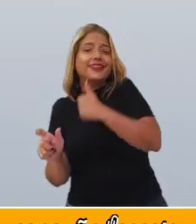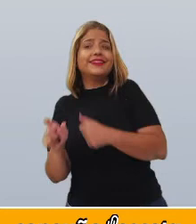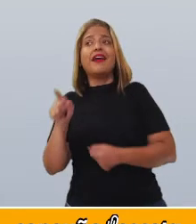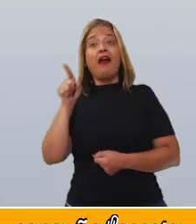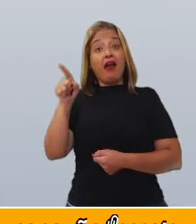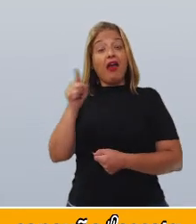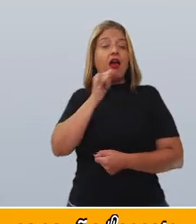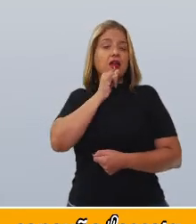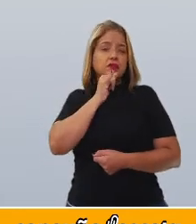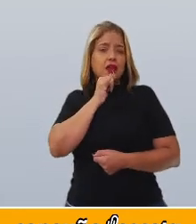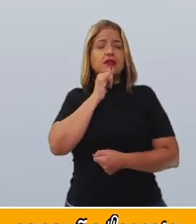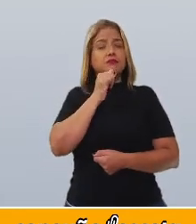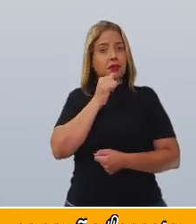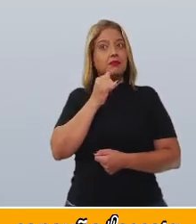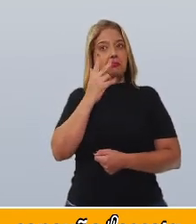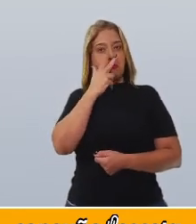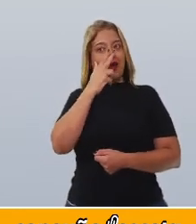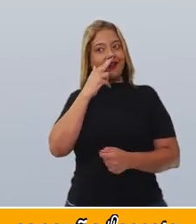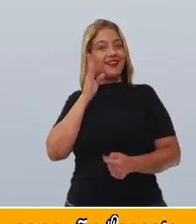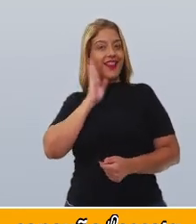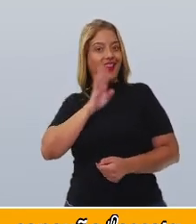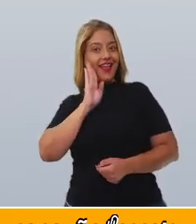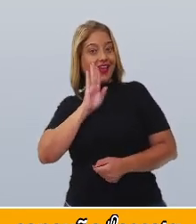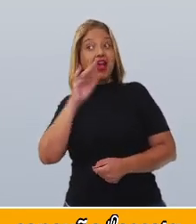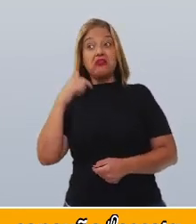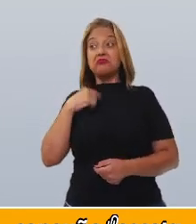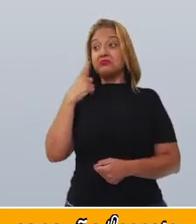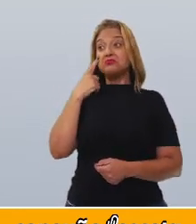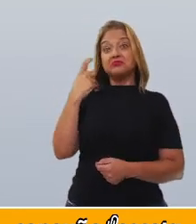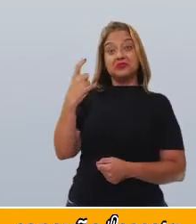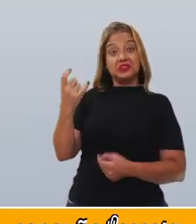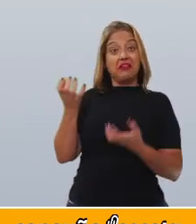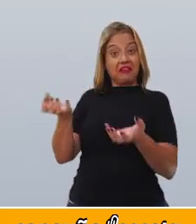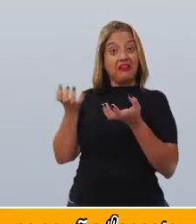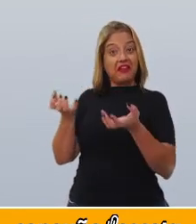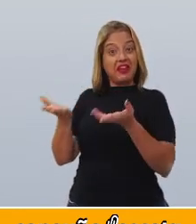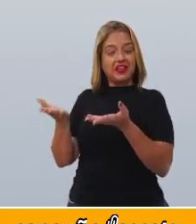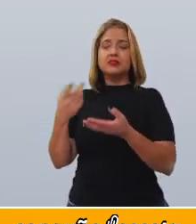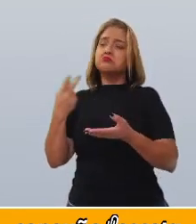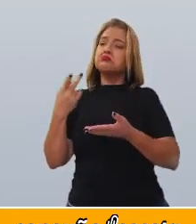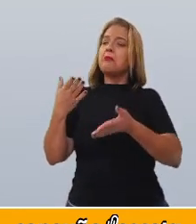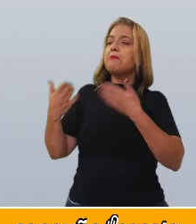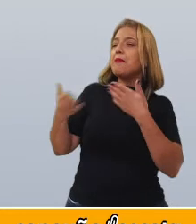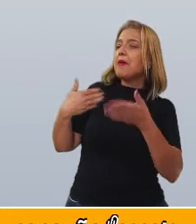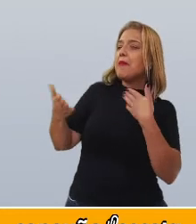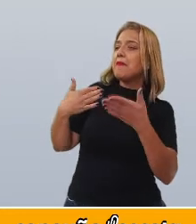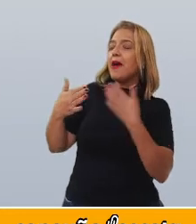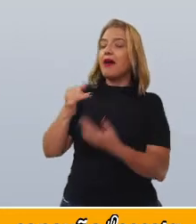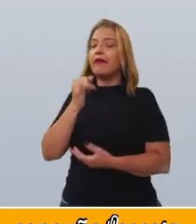fina. Aí tipo que eu fiquei interessado. Conversamos tipo